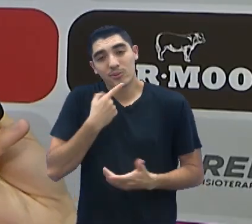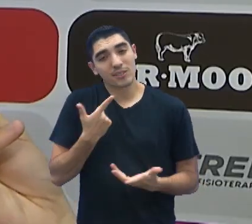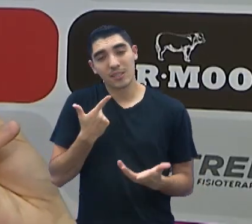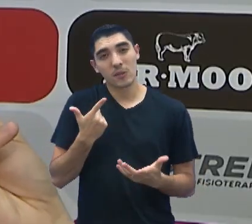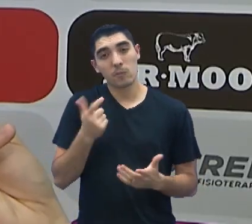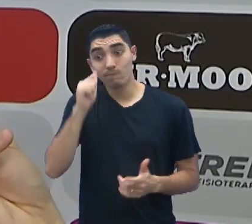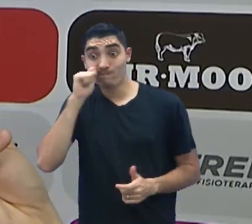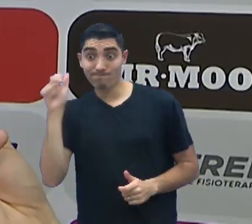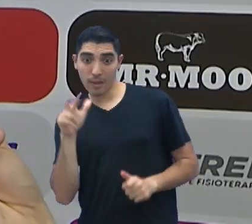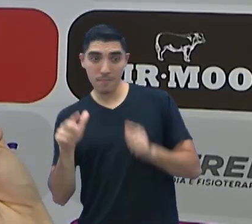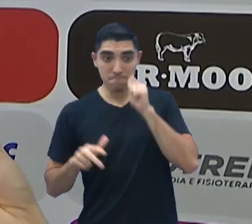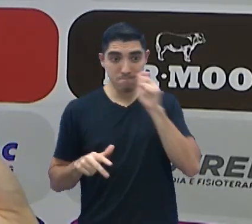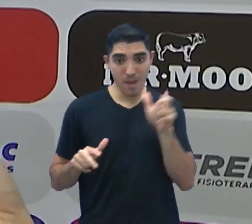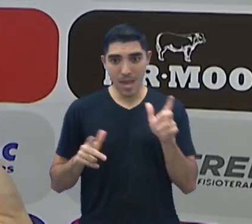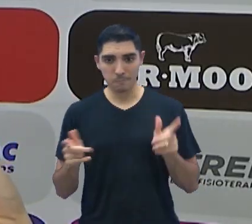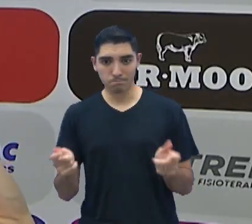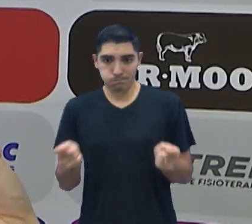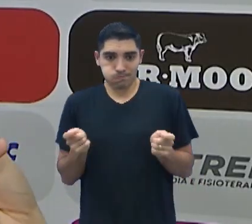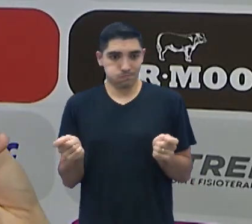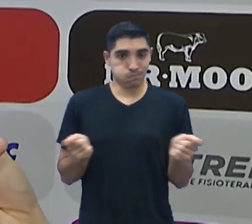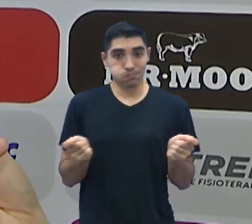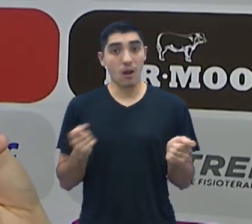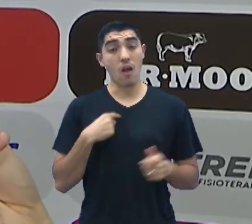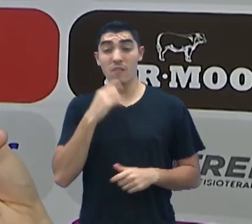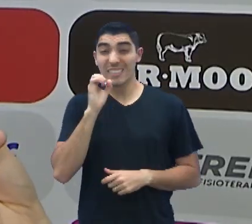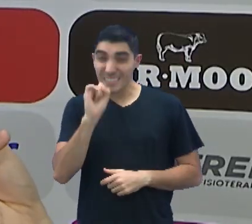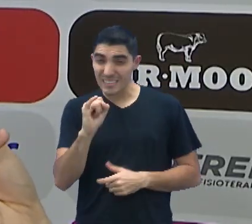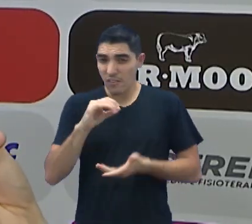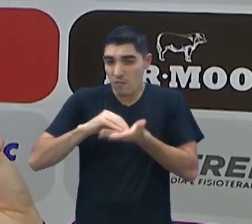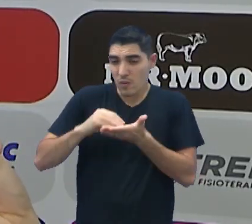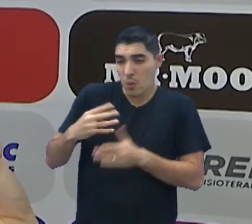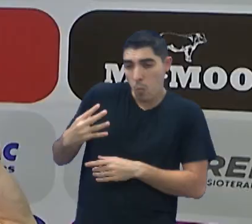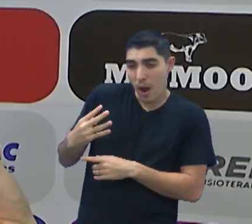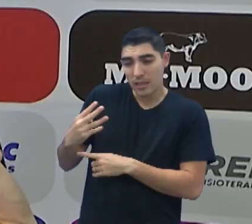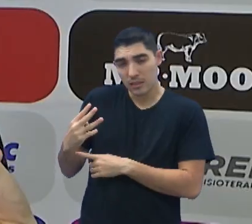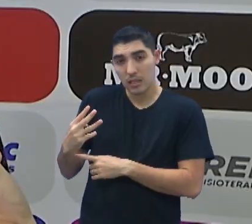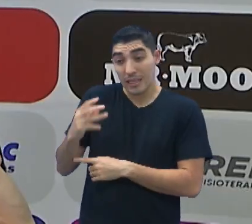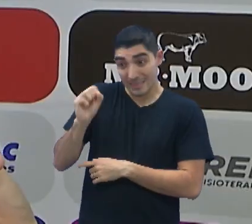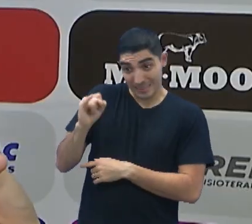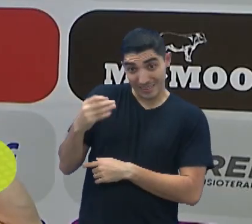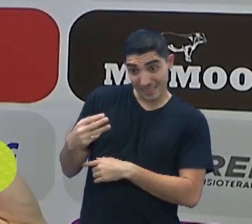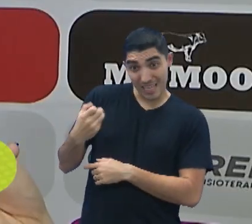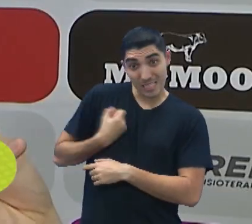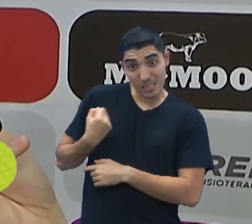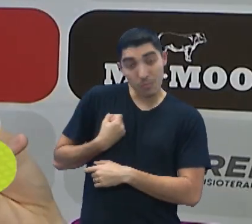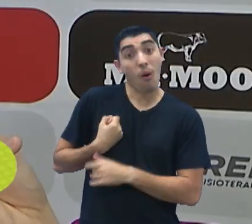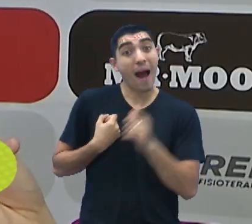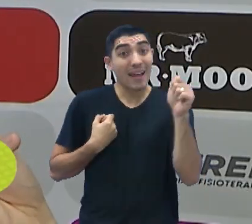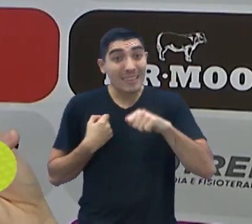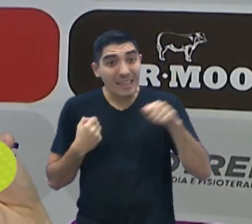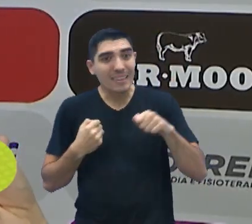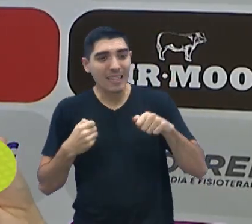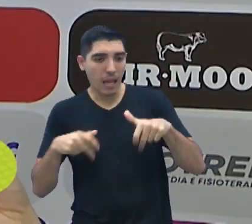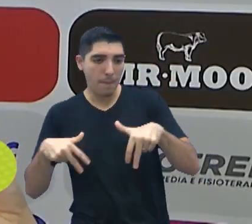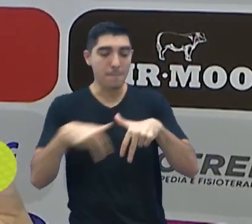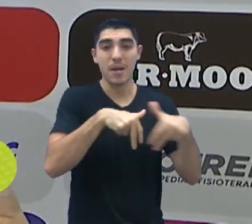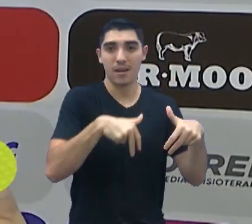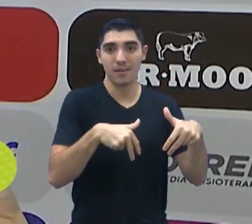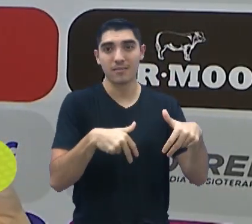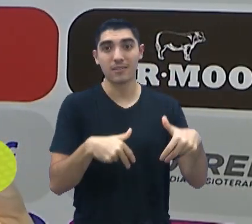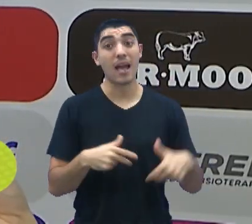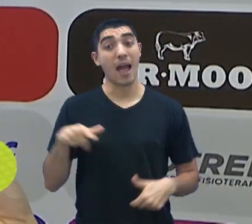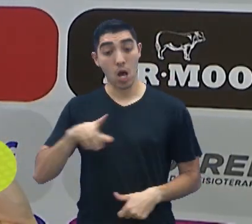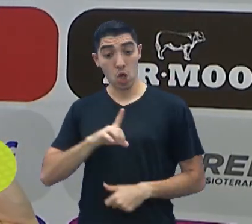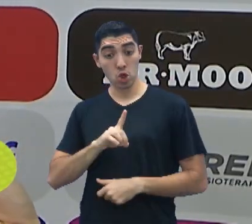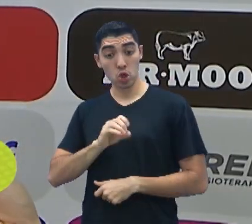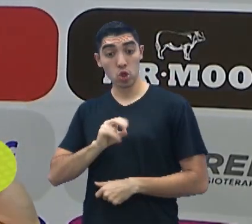pedi para fazer, se ficasse 4 ou 3 pontos para a gente fazer, 4 não, se ficasse 3 pontos para a gente fazer a falta. O Douglas errou o lance livre, ficou